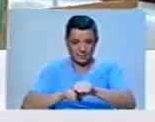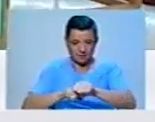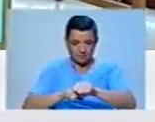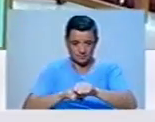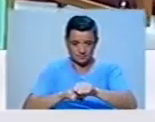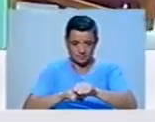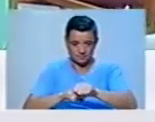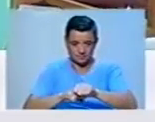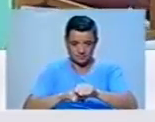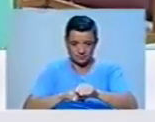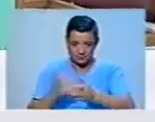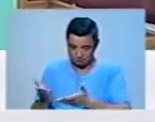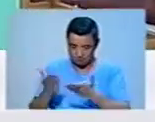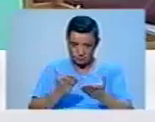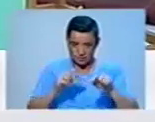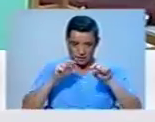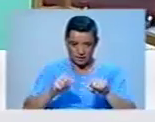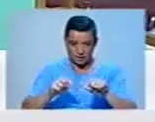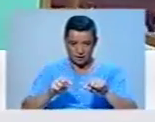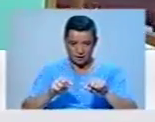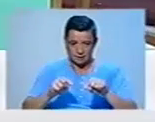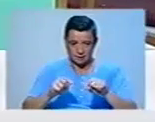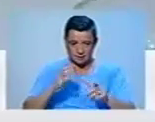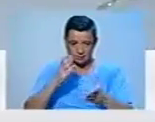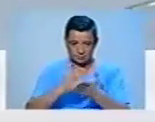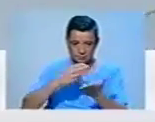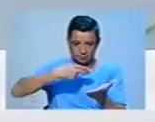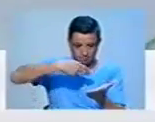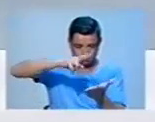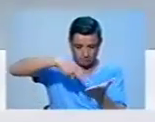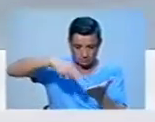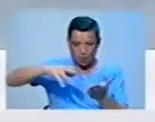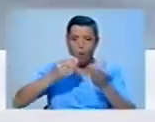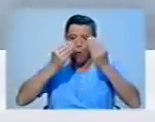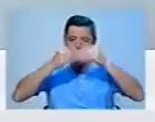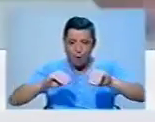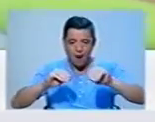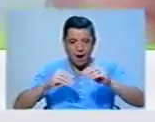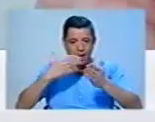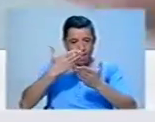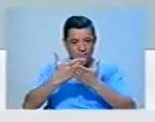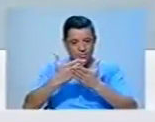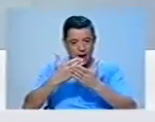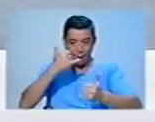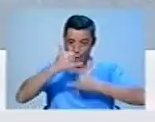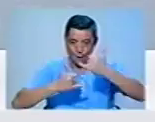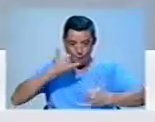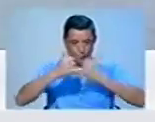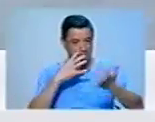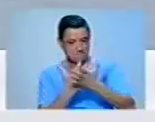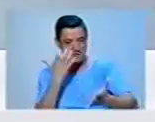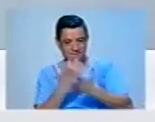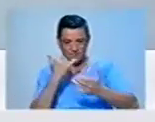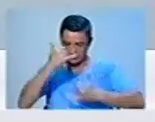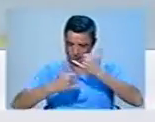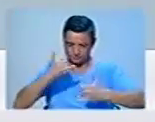apresentar prontinhos. Portanto, é só pincelar com um bocadinho de ovo, também para ficarem mais douradinhos, para lhes dar cor. Claro, vamos repetir